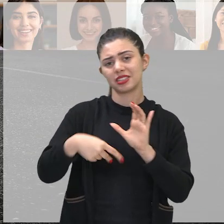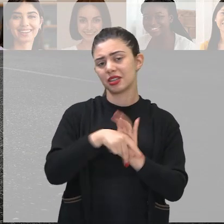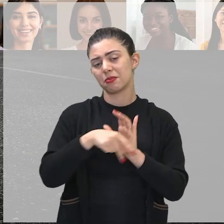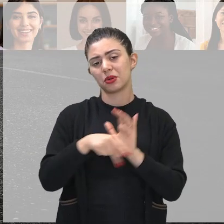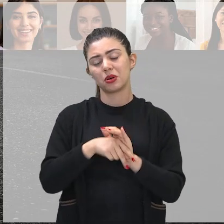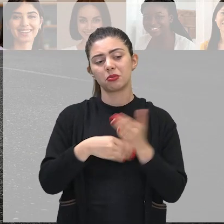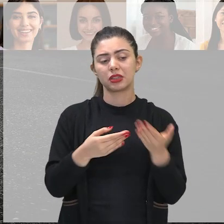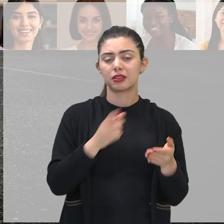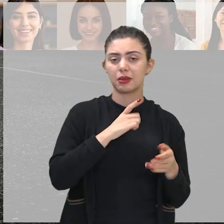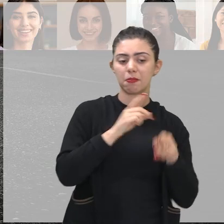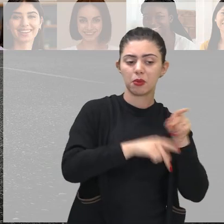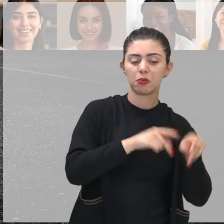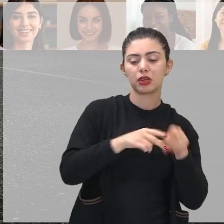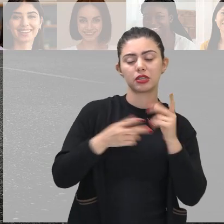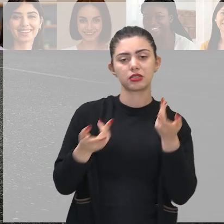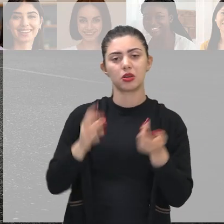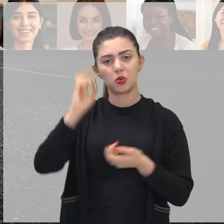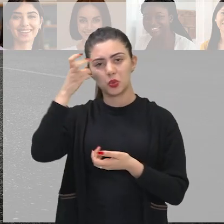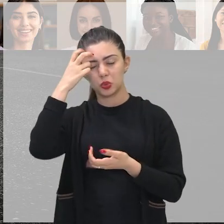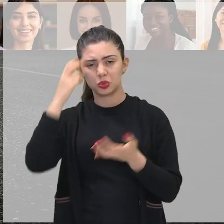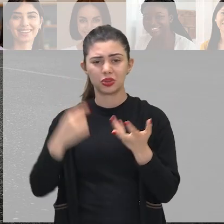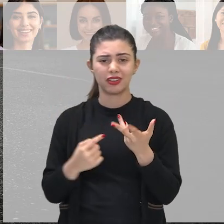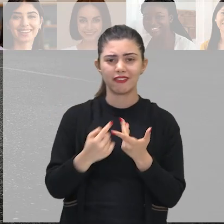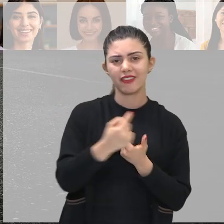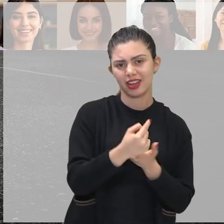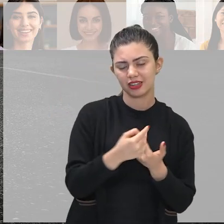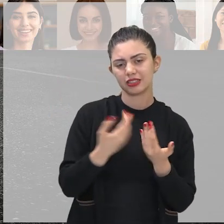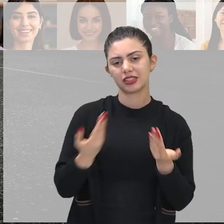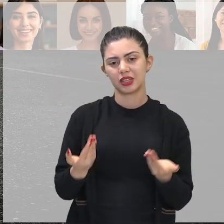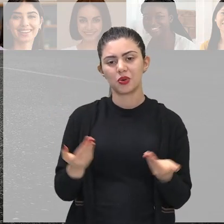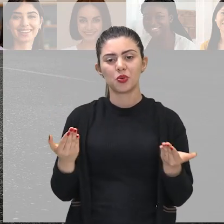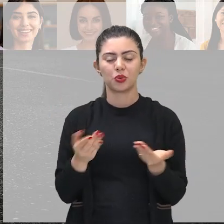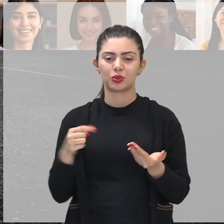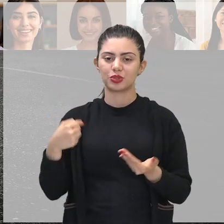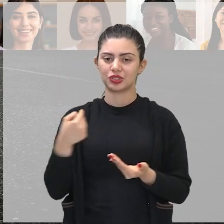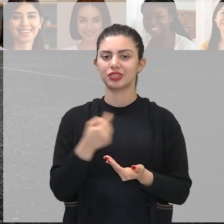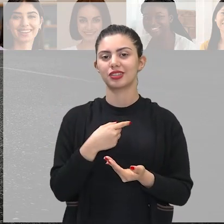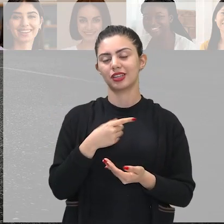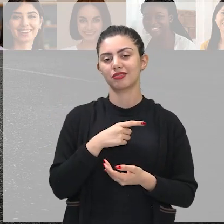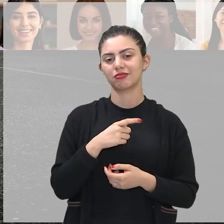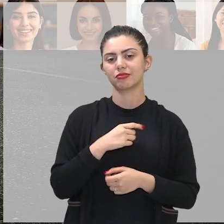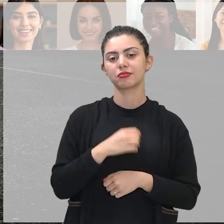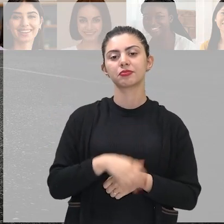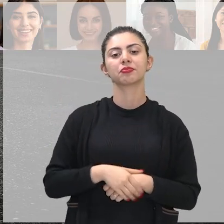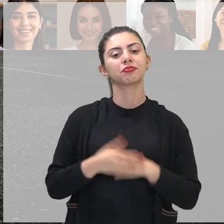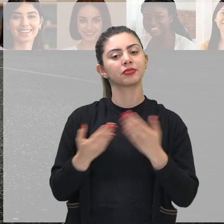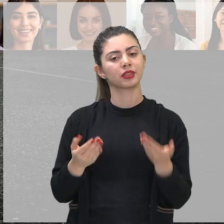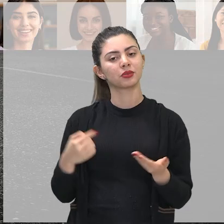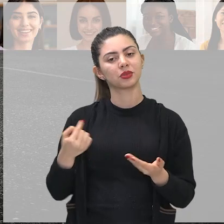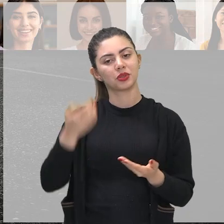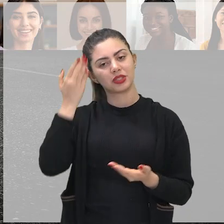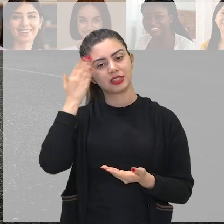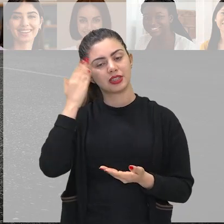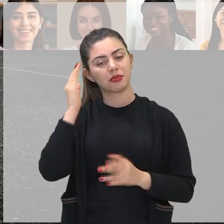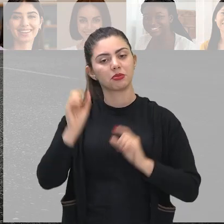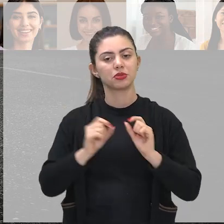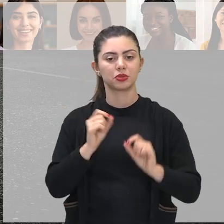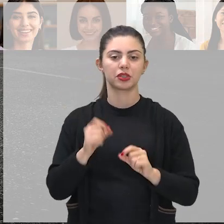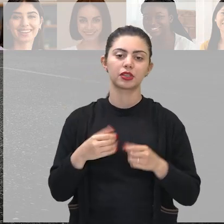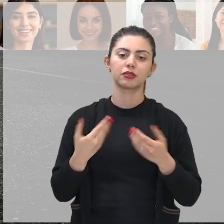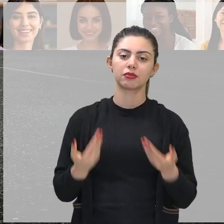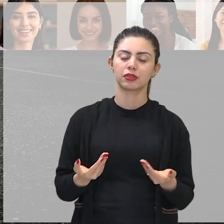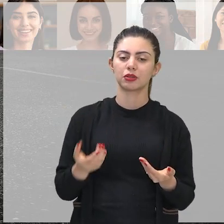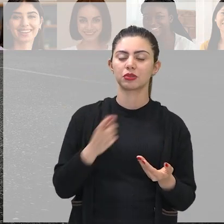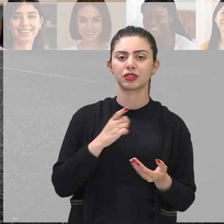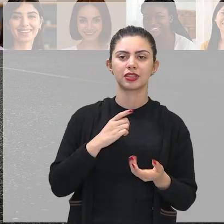nessa sociedade multicultural que hoje nós estamos imersos, ainda mais nesse cenário de